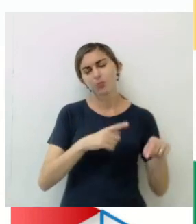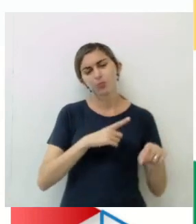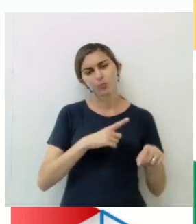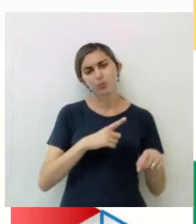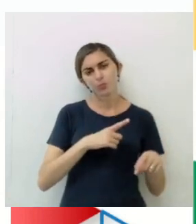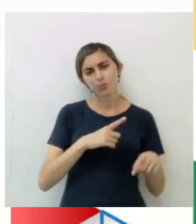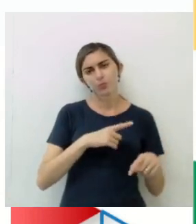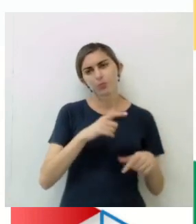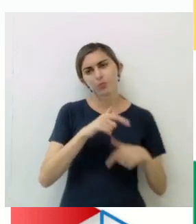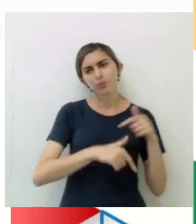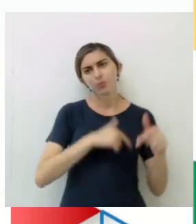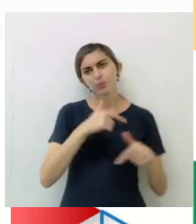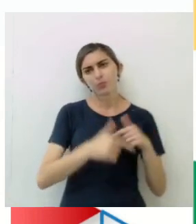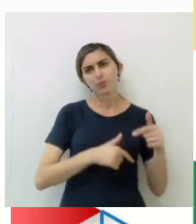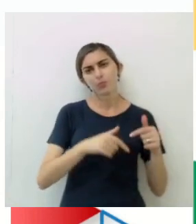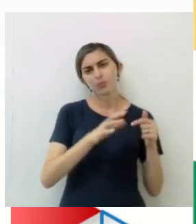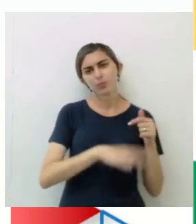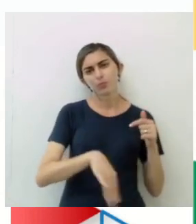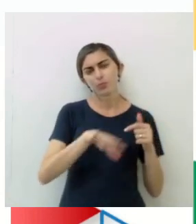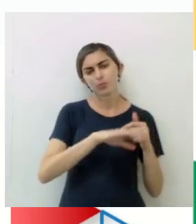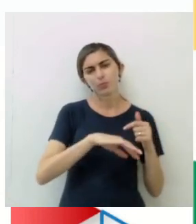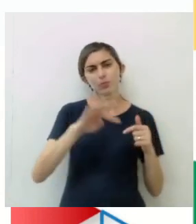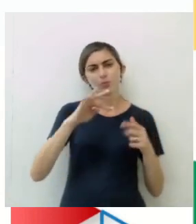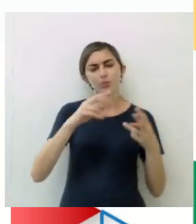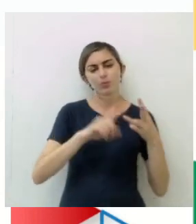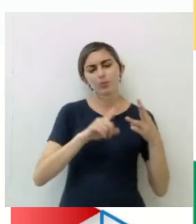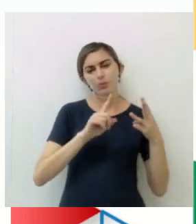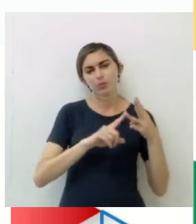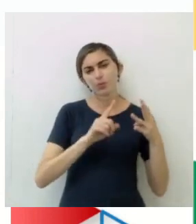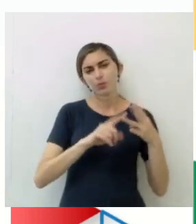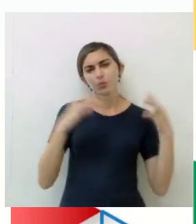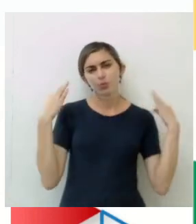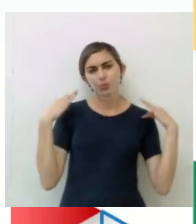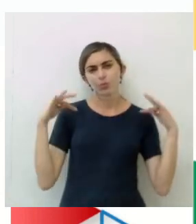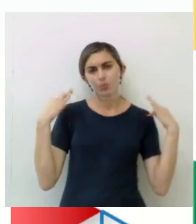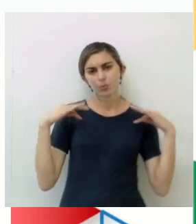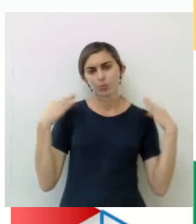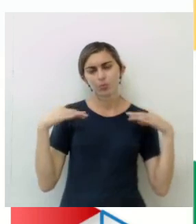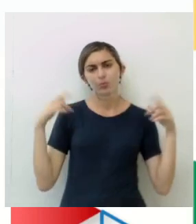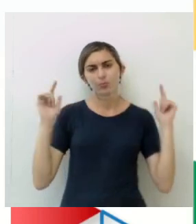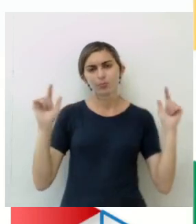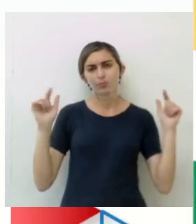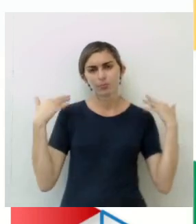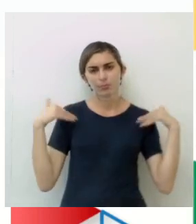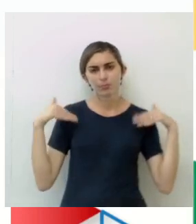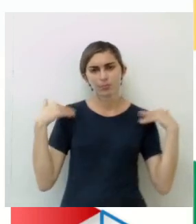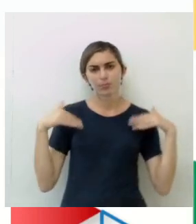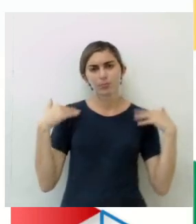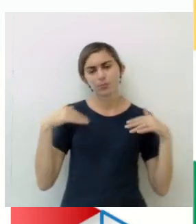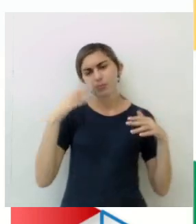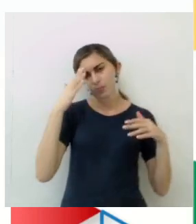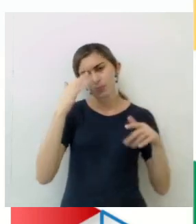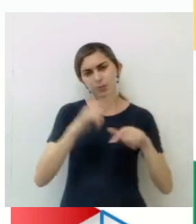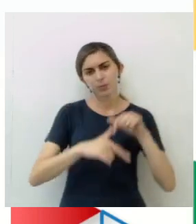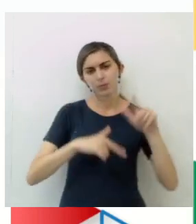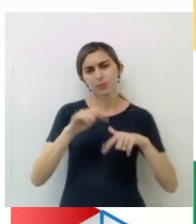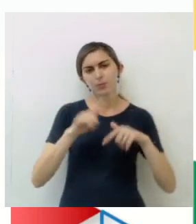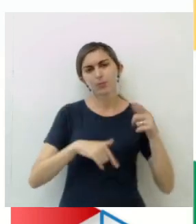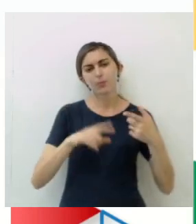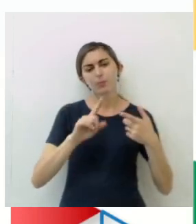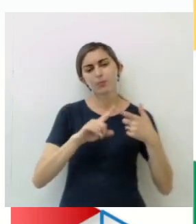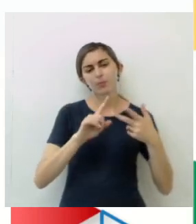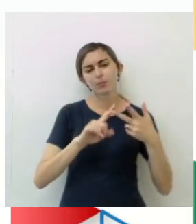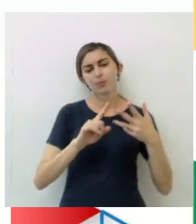seguinte: atividades do setor terciário, como turismo e lazer, mas principalmente atividades primárias. Quais